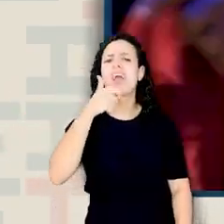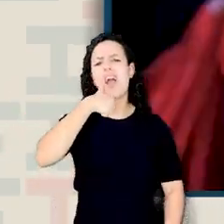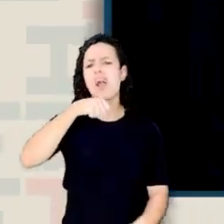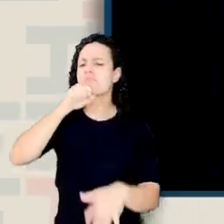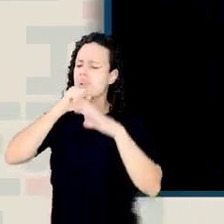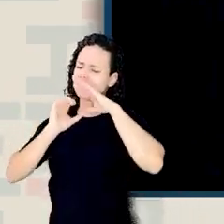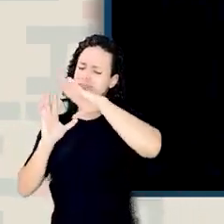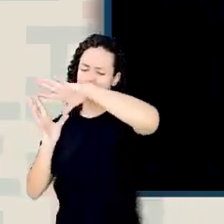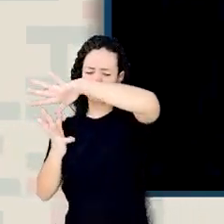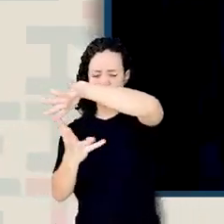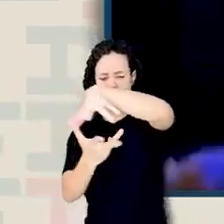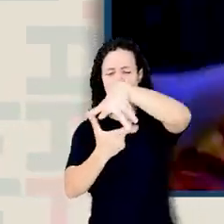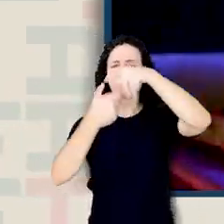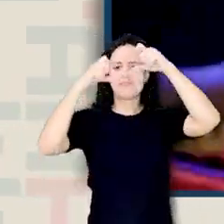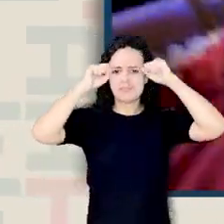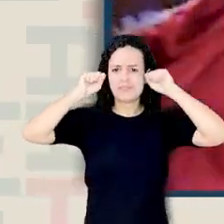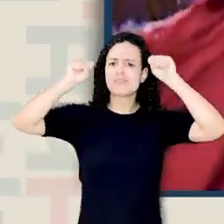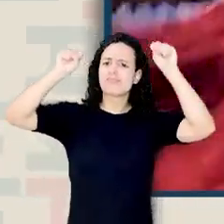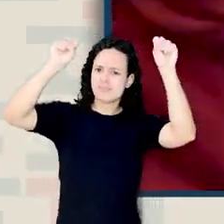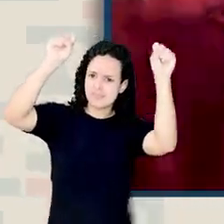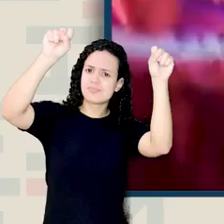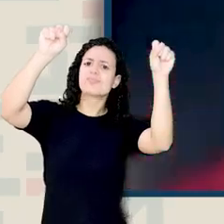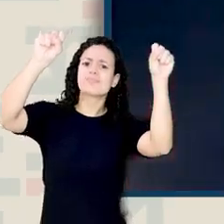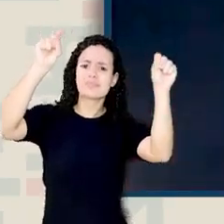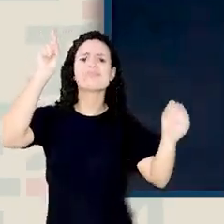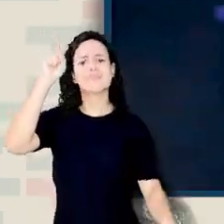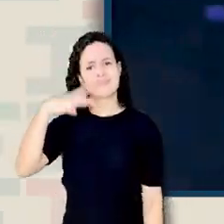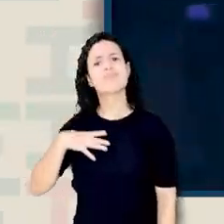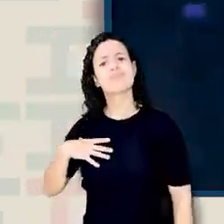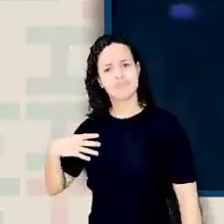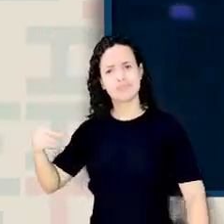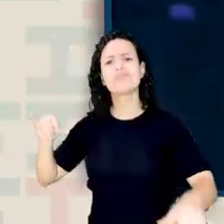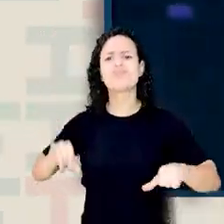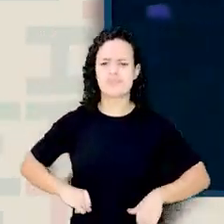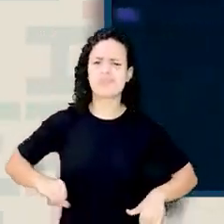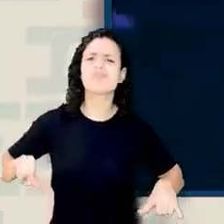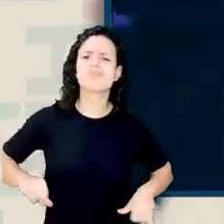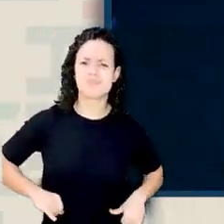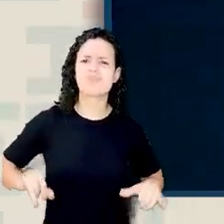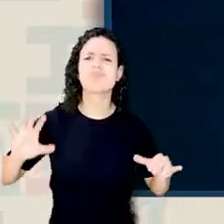terra inteira chamando os filhos de toda cor.